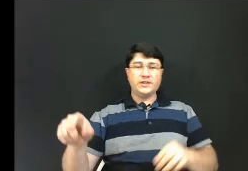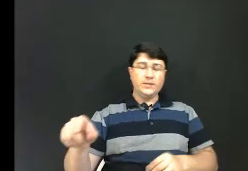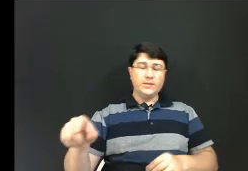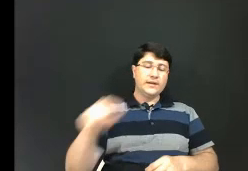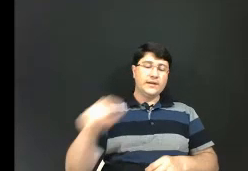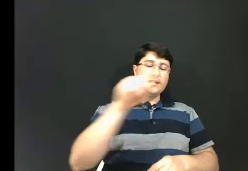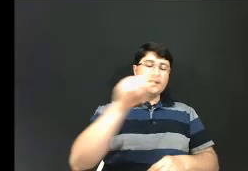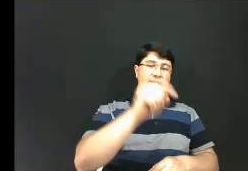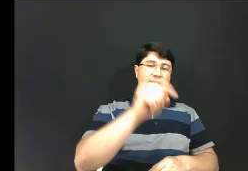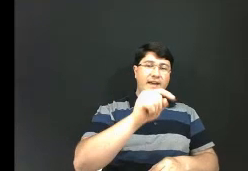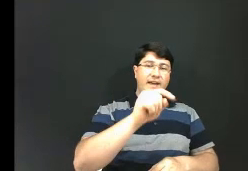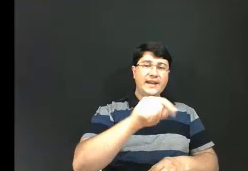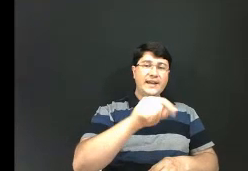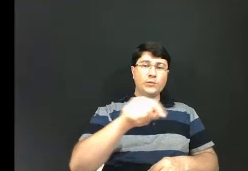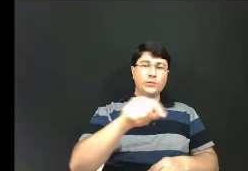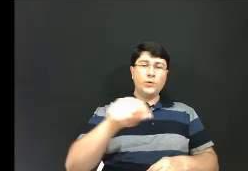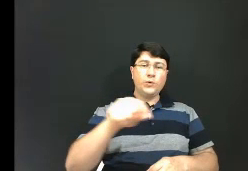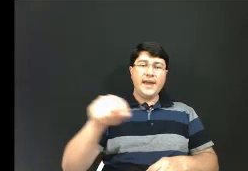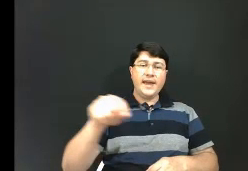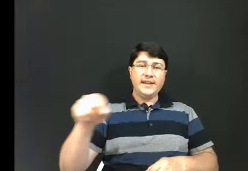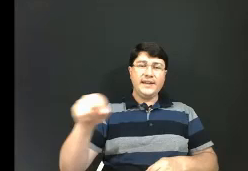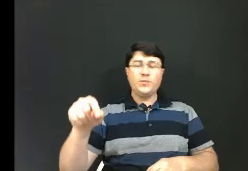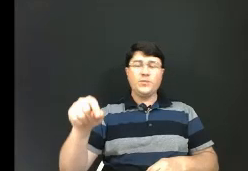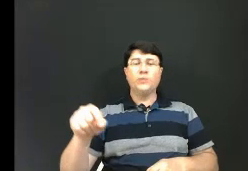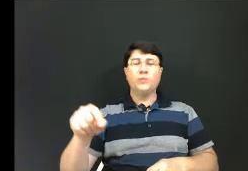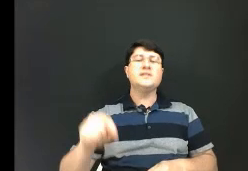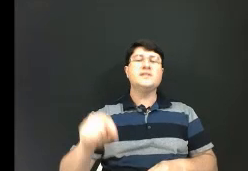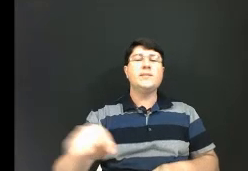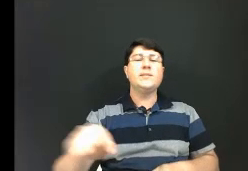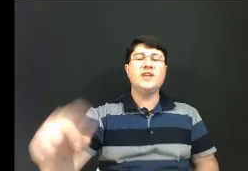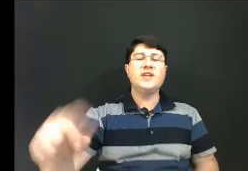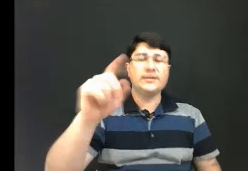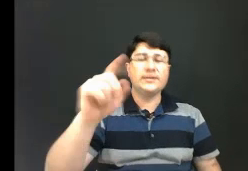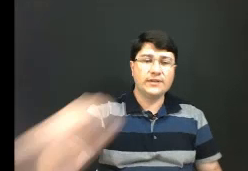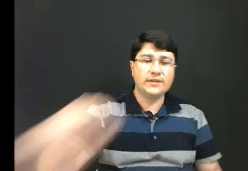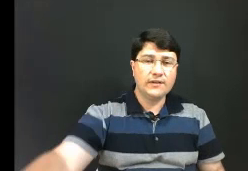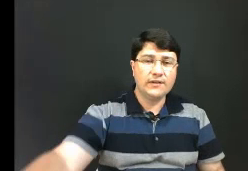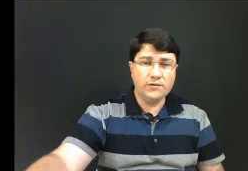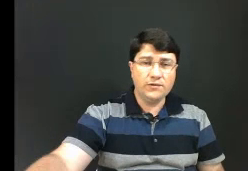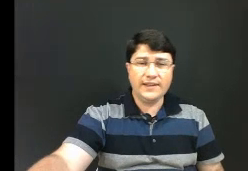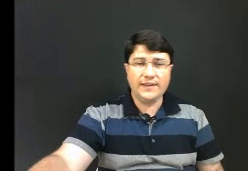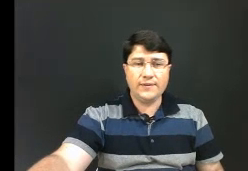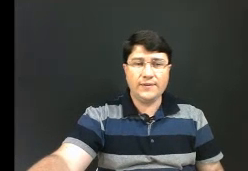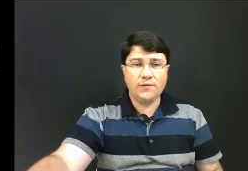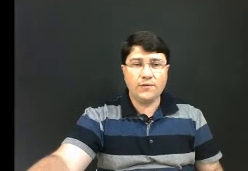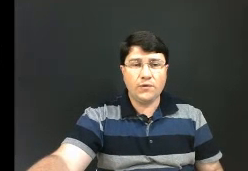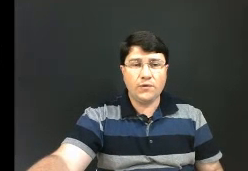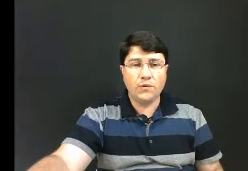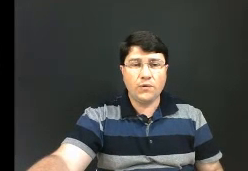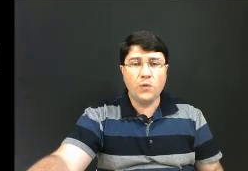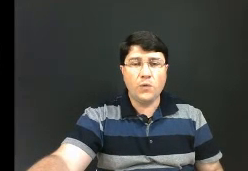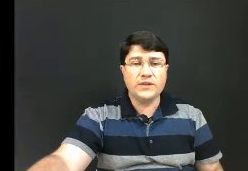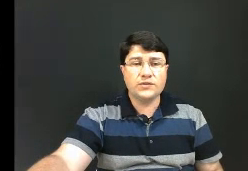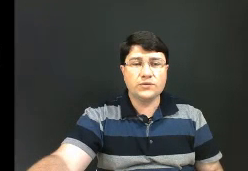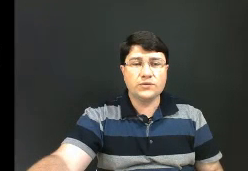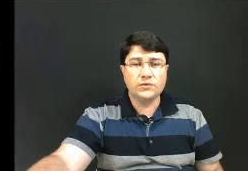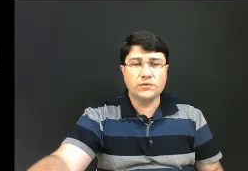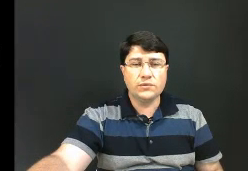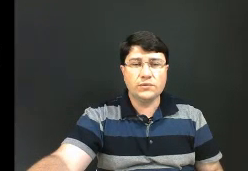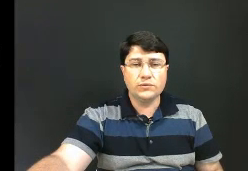Alegre e Curitiba, é criada uma montoeira de pontos intermediários. Vamos ver